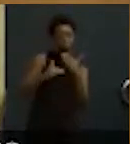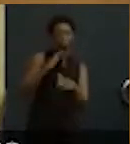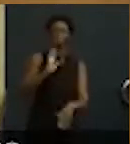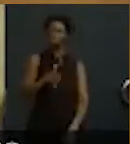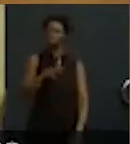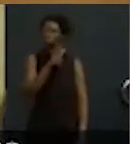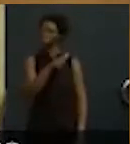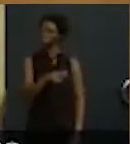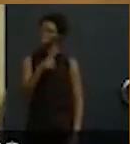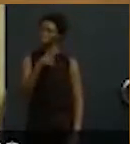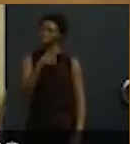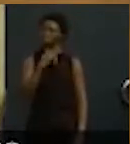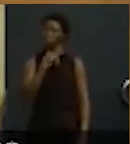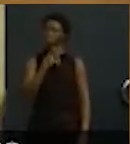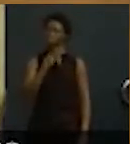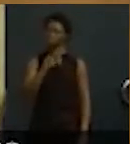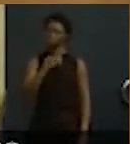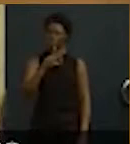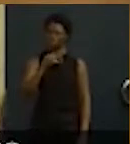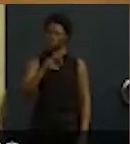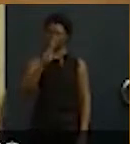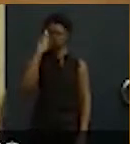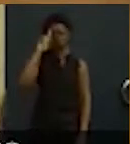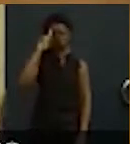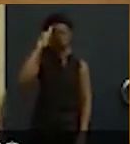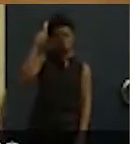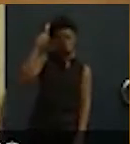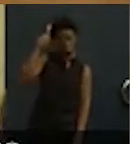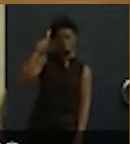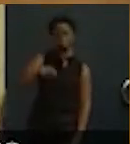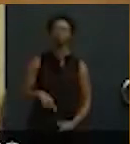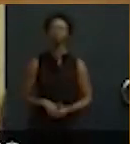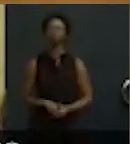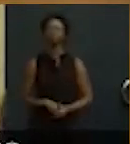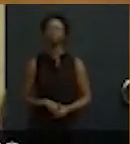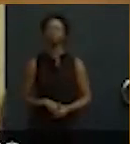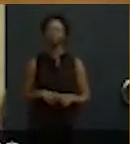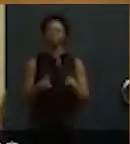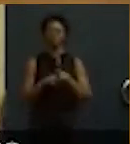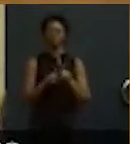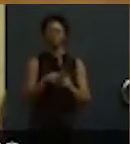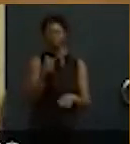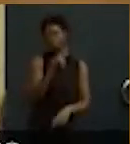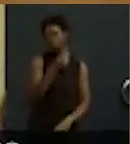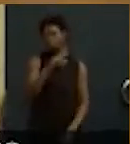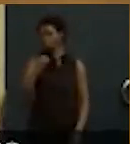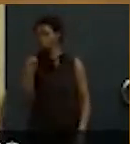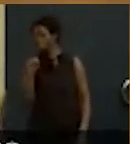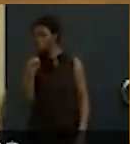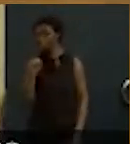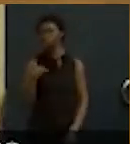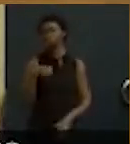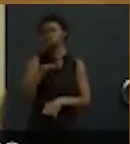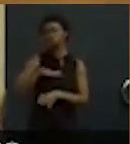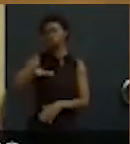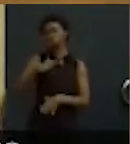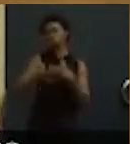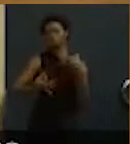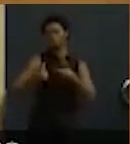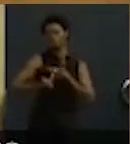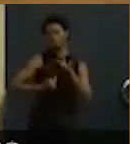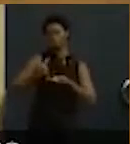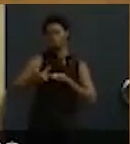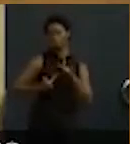da Procuradoria de Serviços Públicos, procurador-assistente da Procuradoria Trabalhista, da